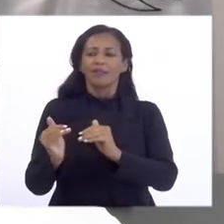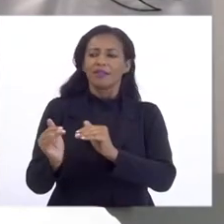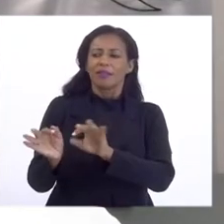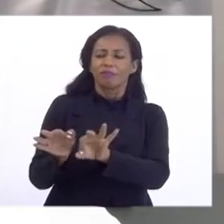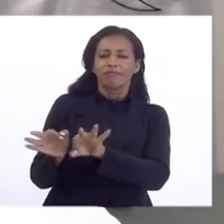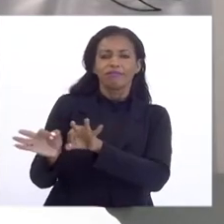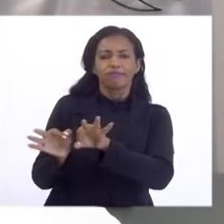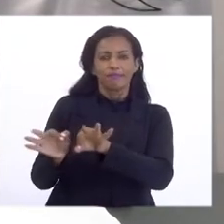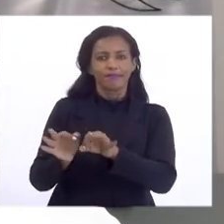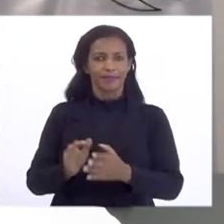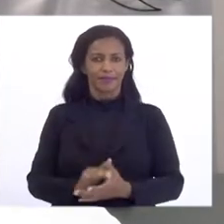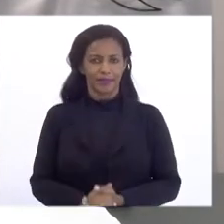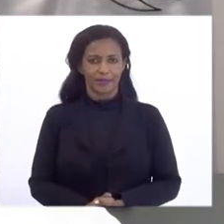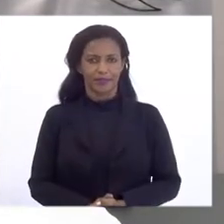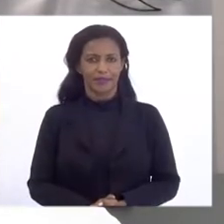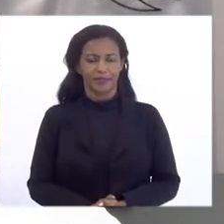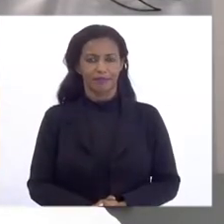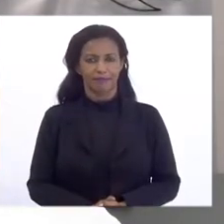Uma proposta.